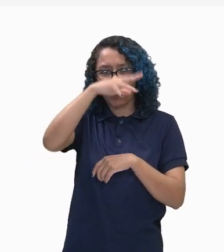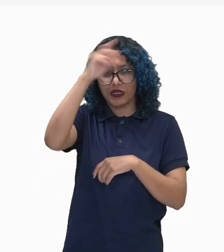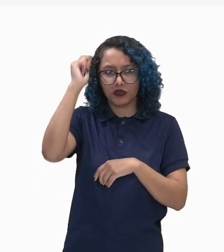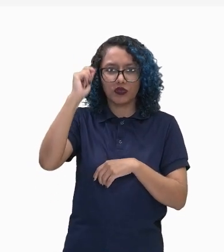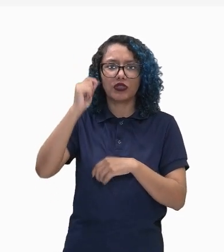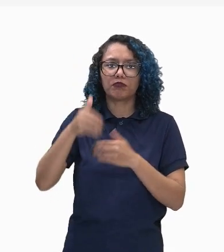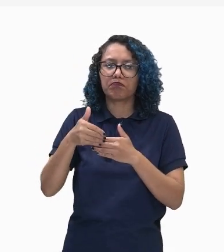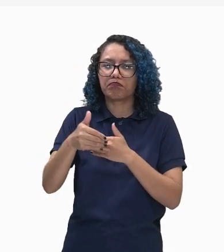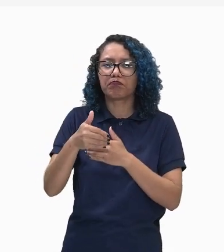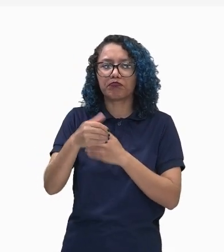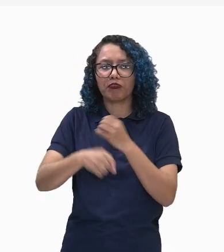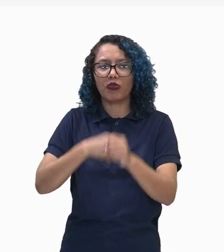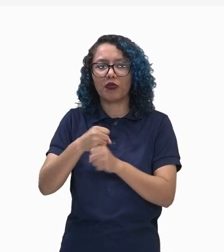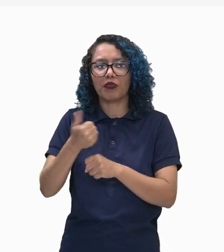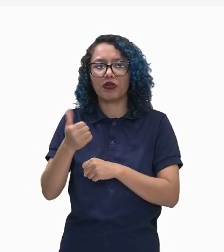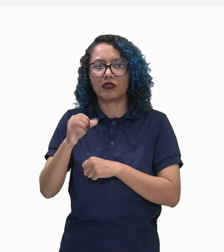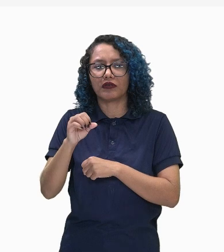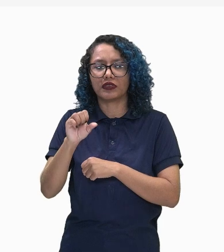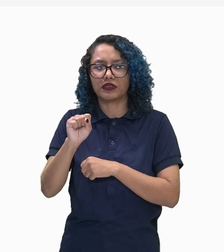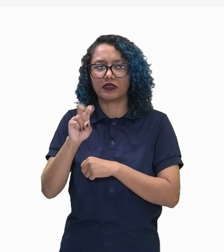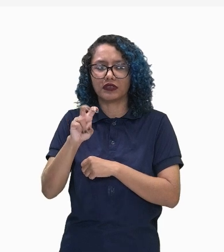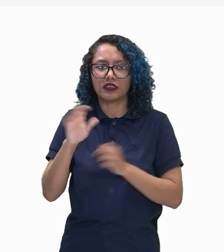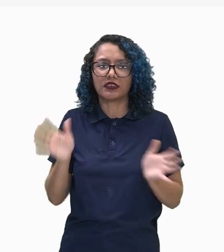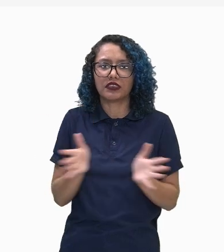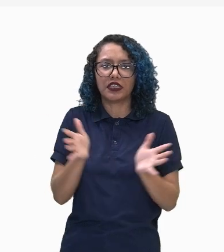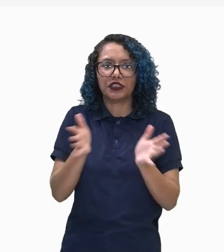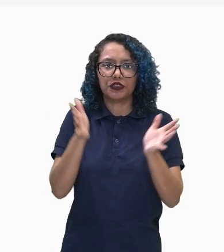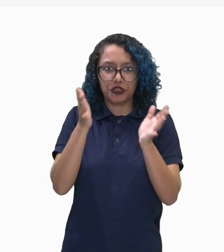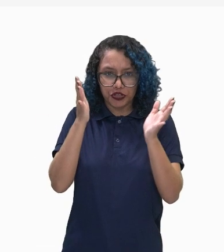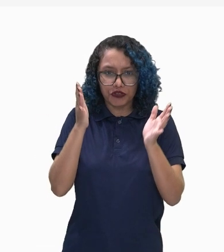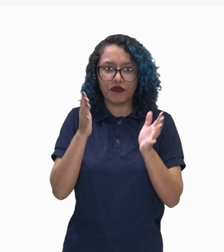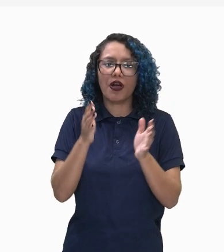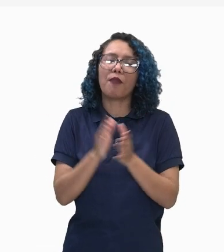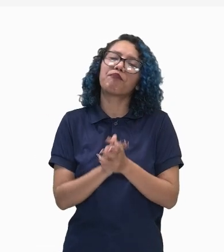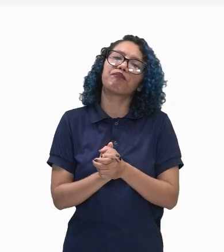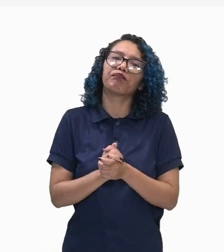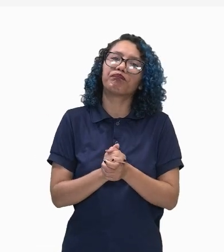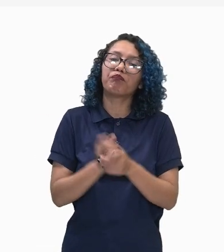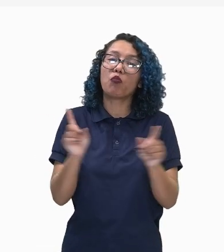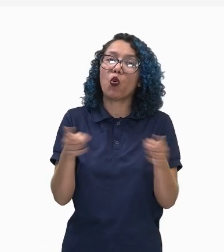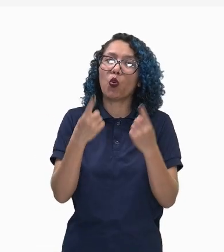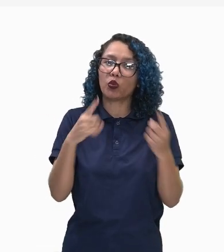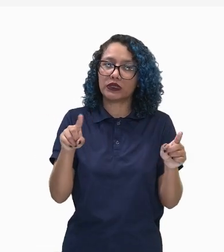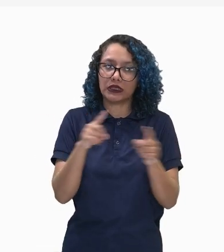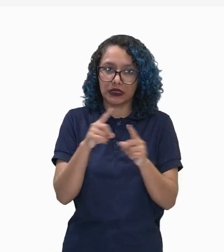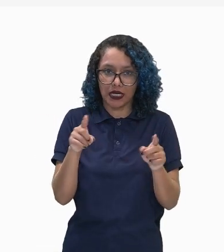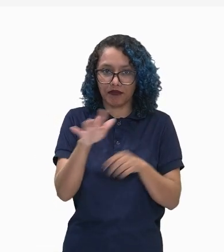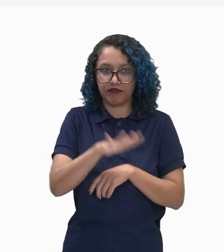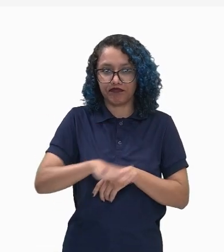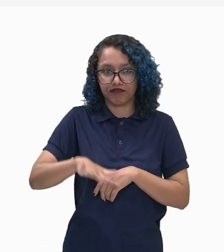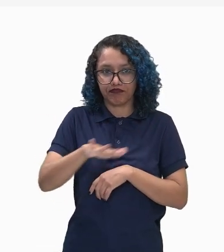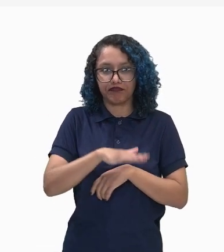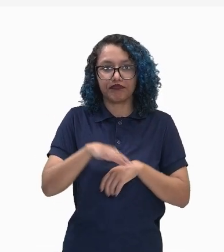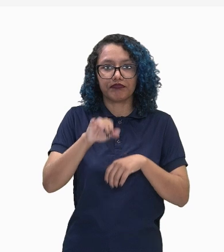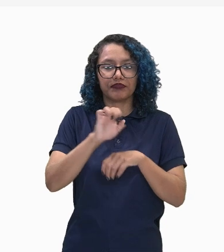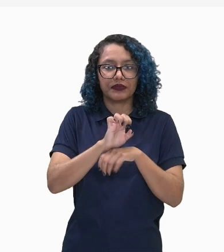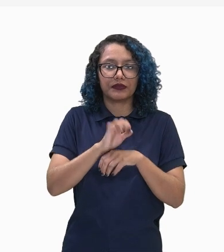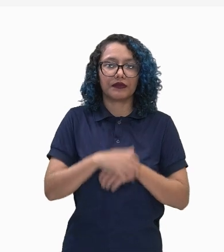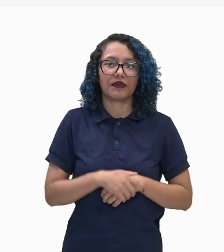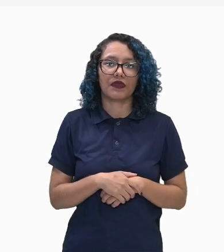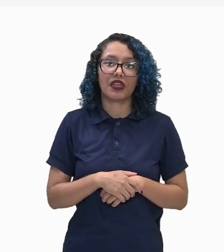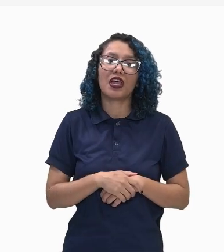1985, o município estimula a produção musical no estado. Conhecida como a cidade da Pedra